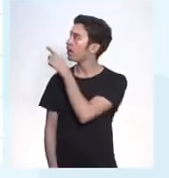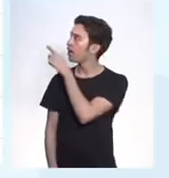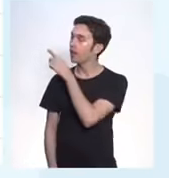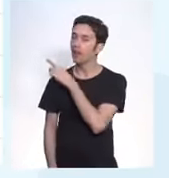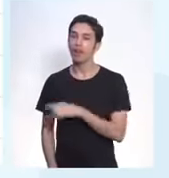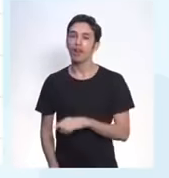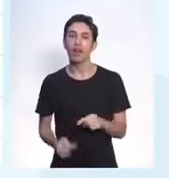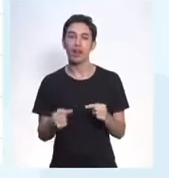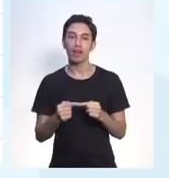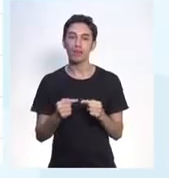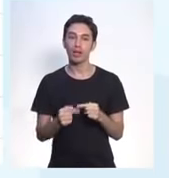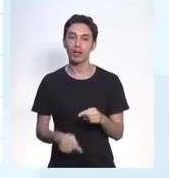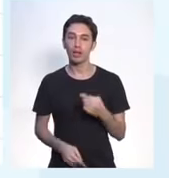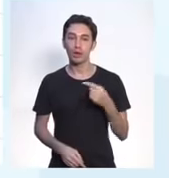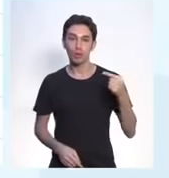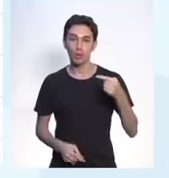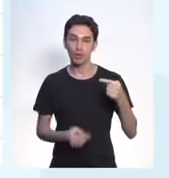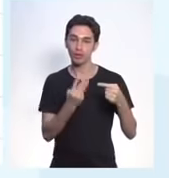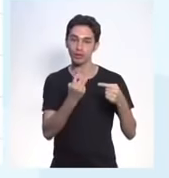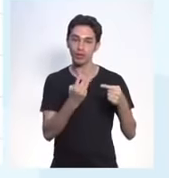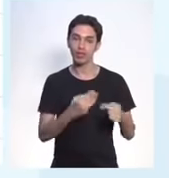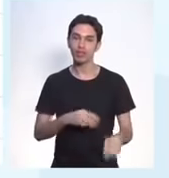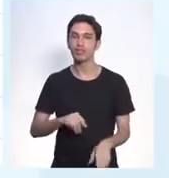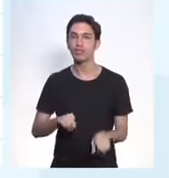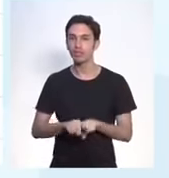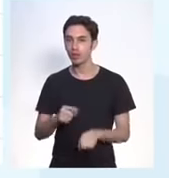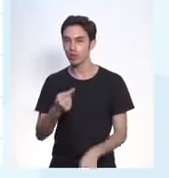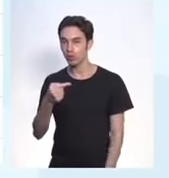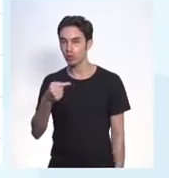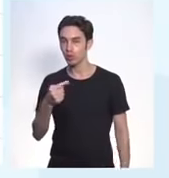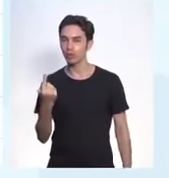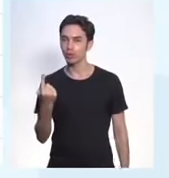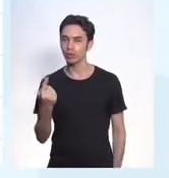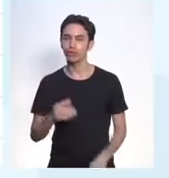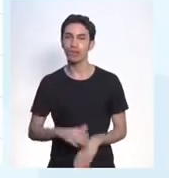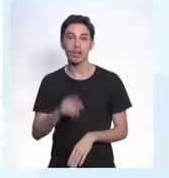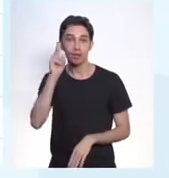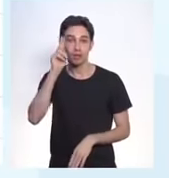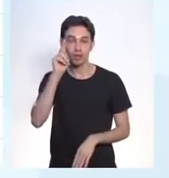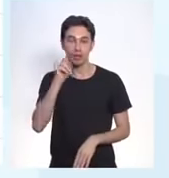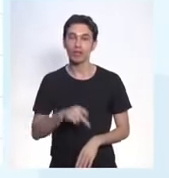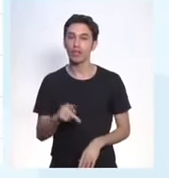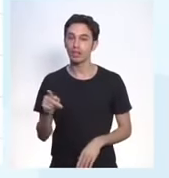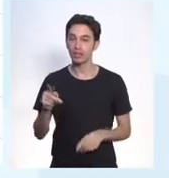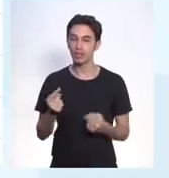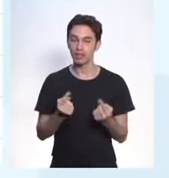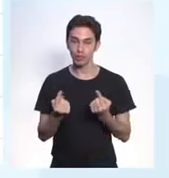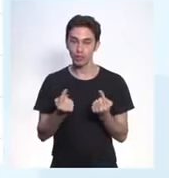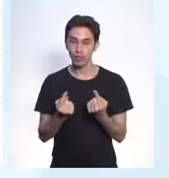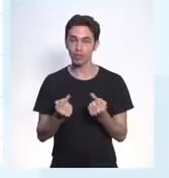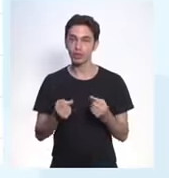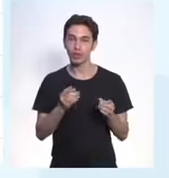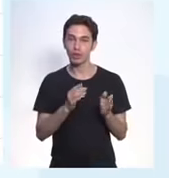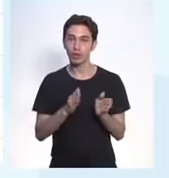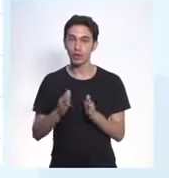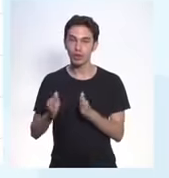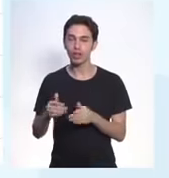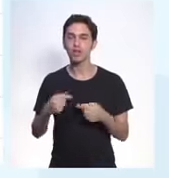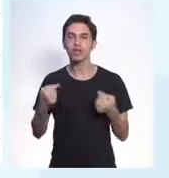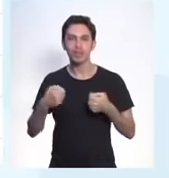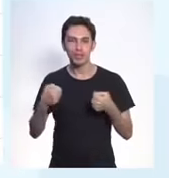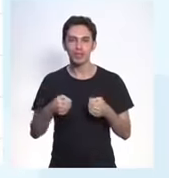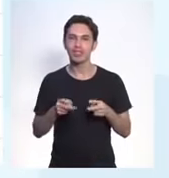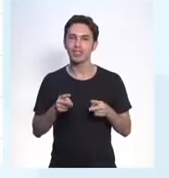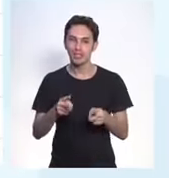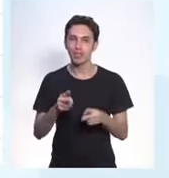é o três negativos e um negativo aí sempre lembrando esse par ordenado que ele deve seguir sempre essa ordem